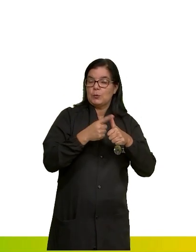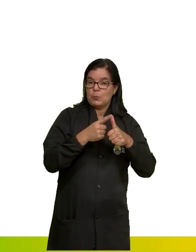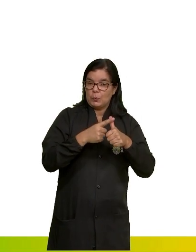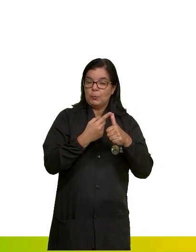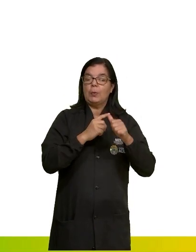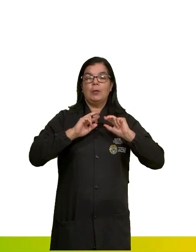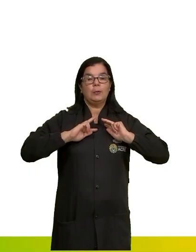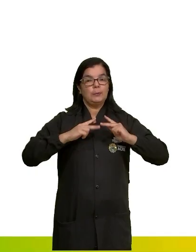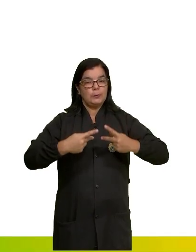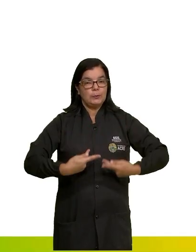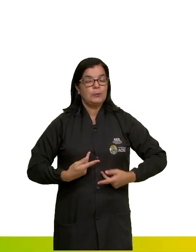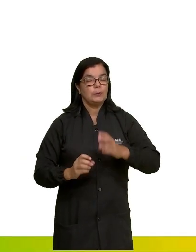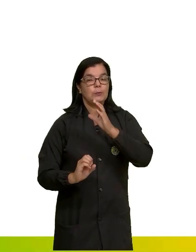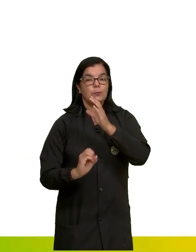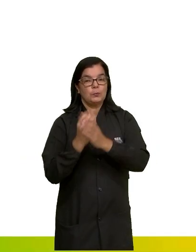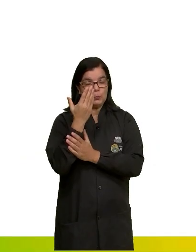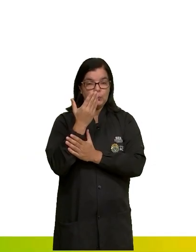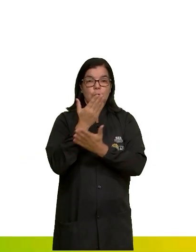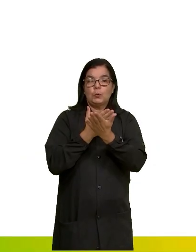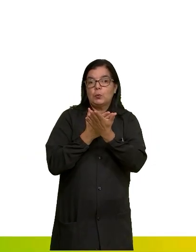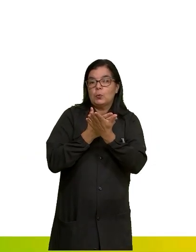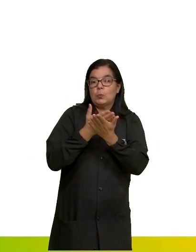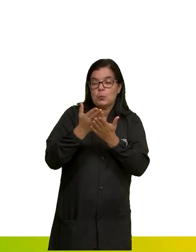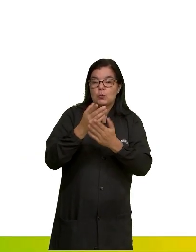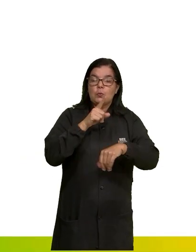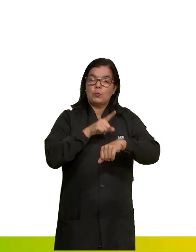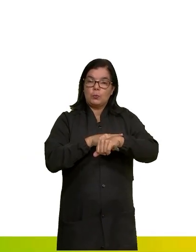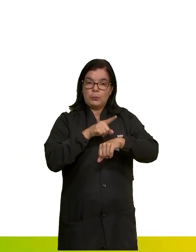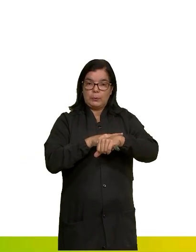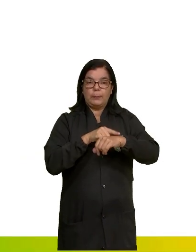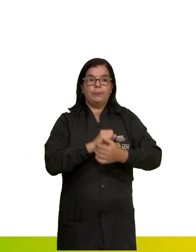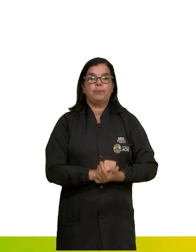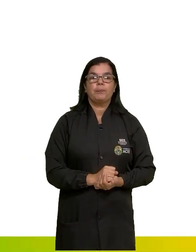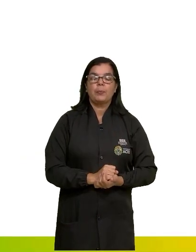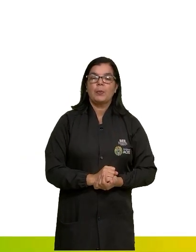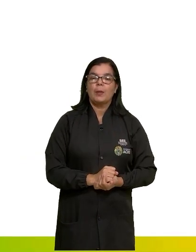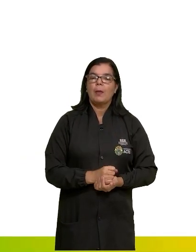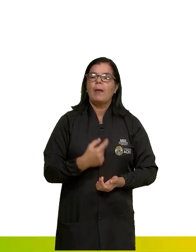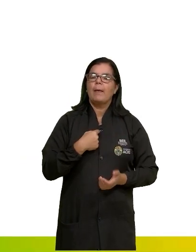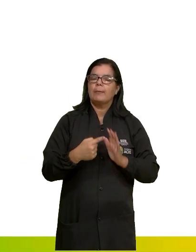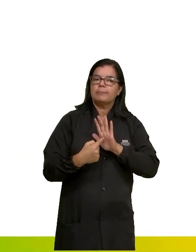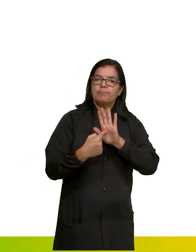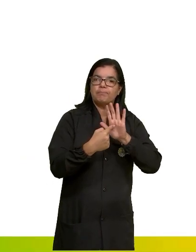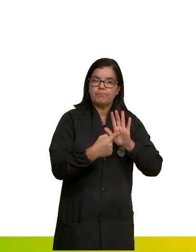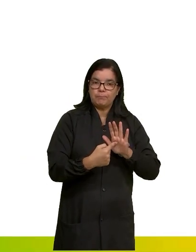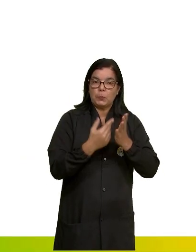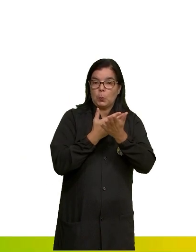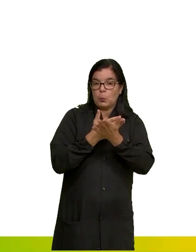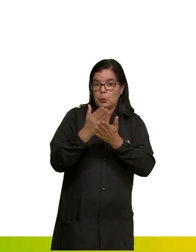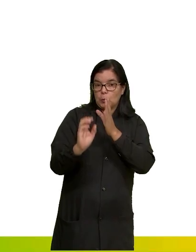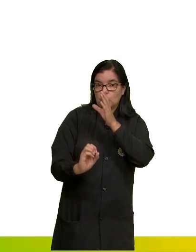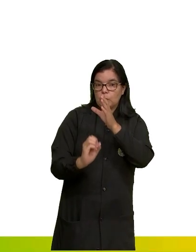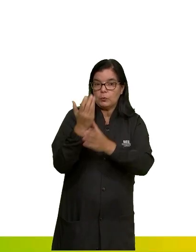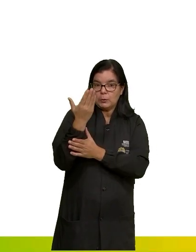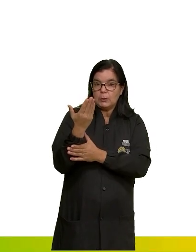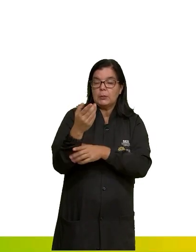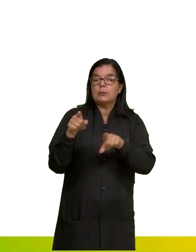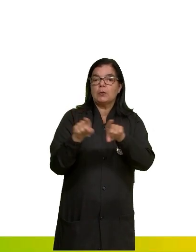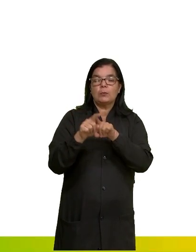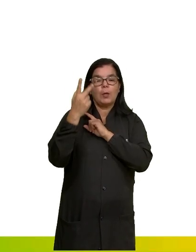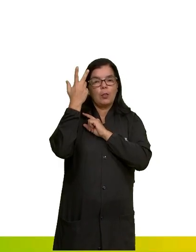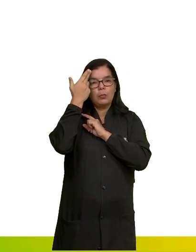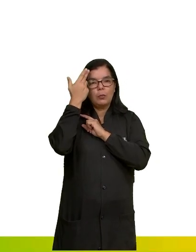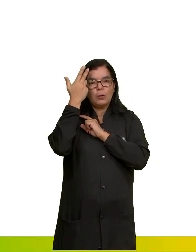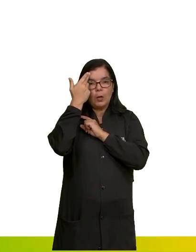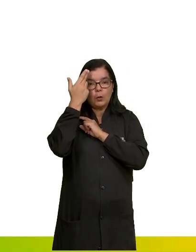seres a surgir no princípio dos tempos. Ela personifica o princípio da origem e da